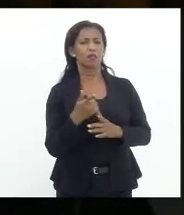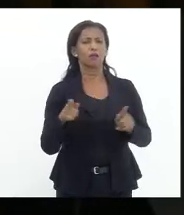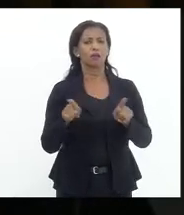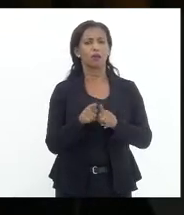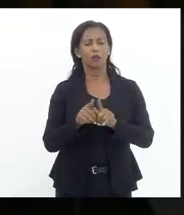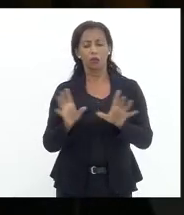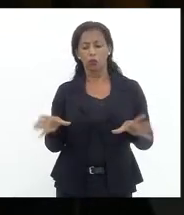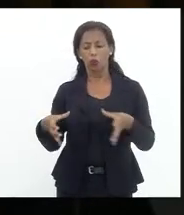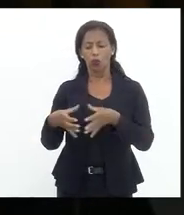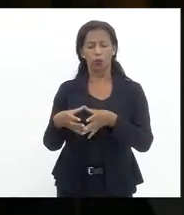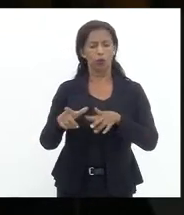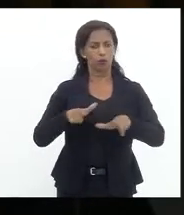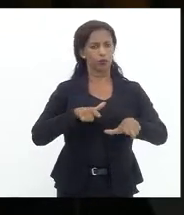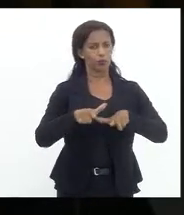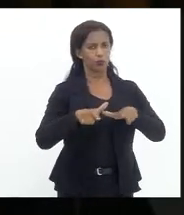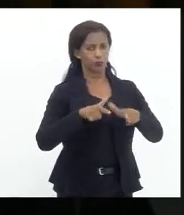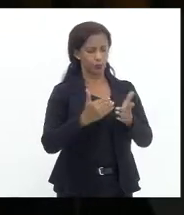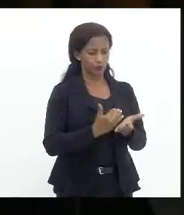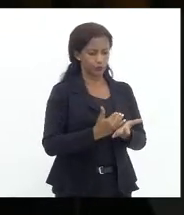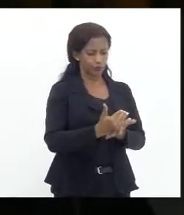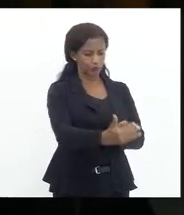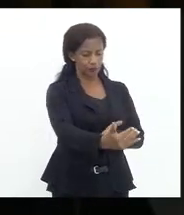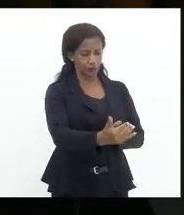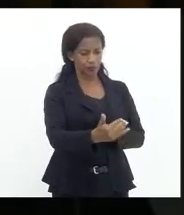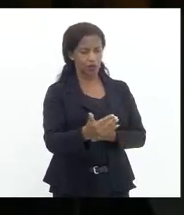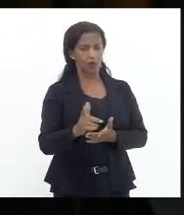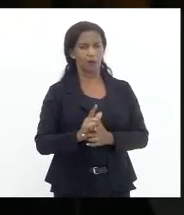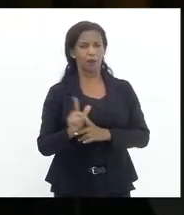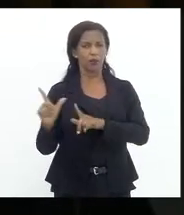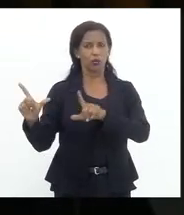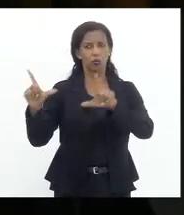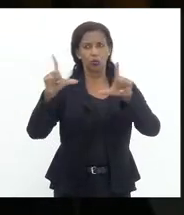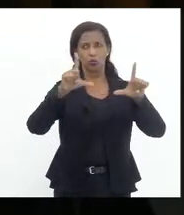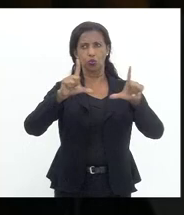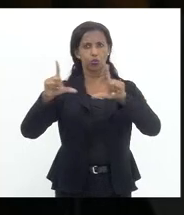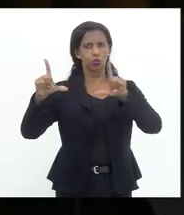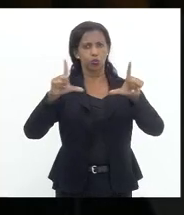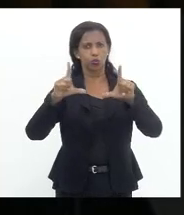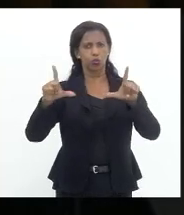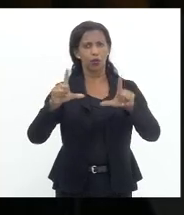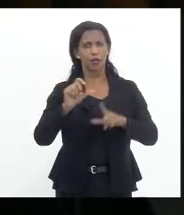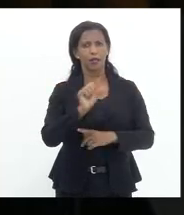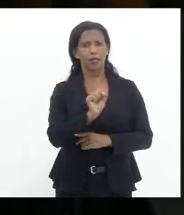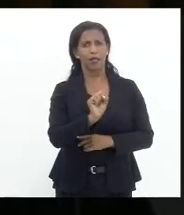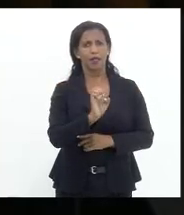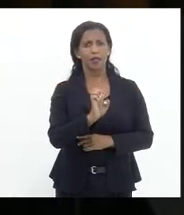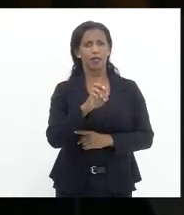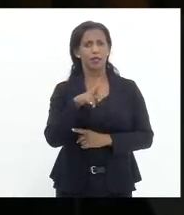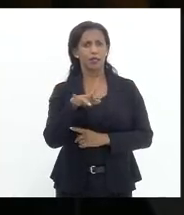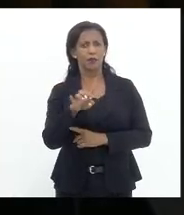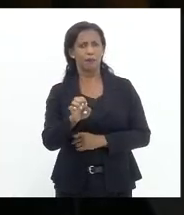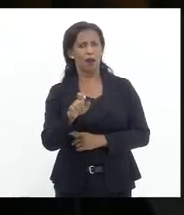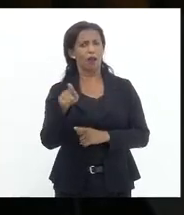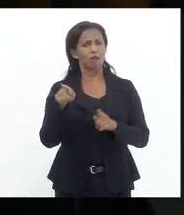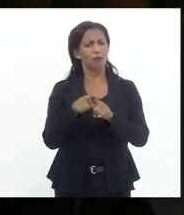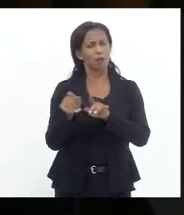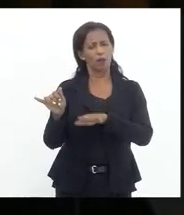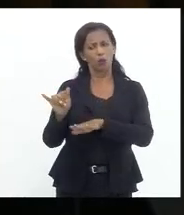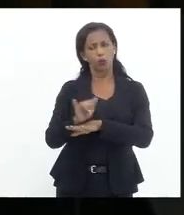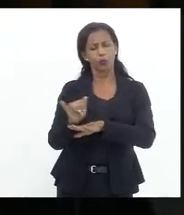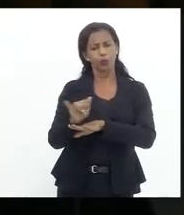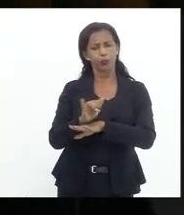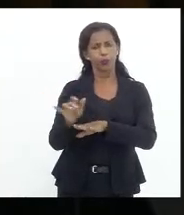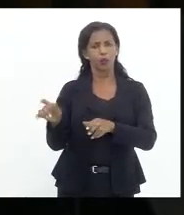do grupo de trabalho a partir de um painel que o SEBRAE promoveu, e ele também participou, ele prontamente criou o grupo